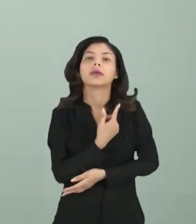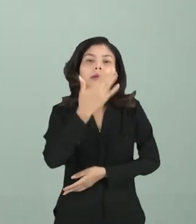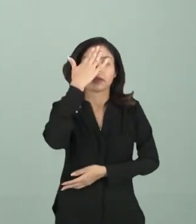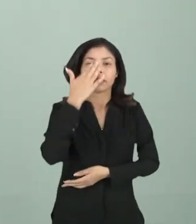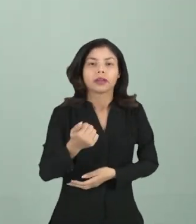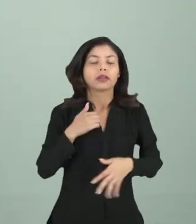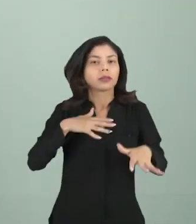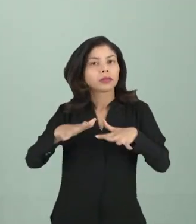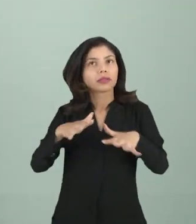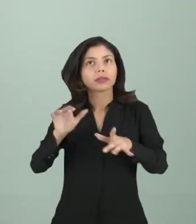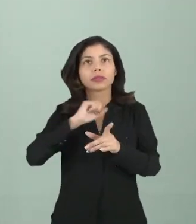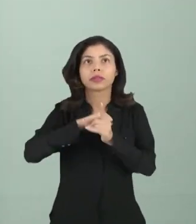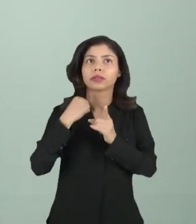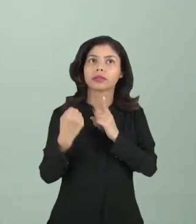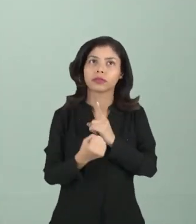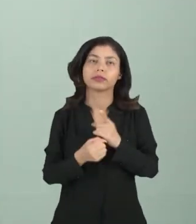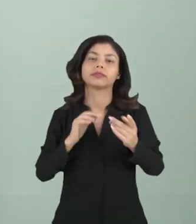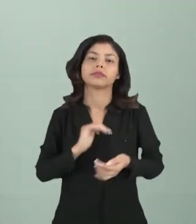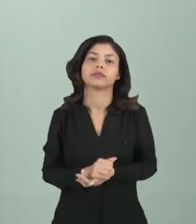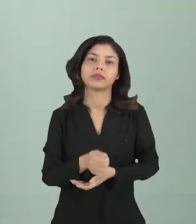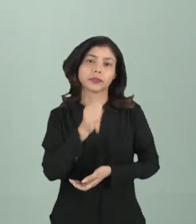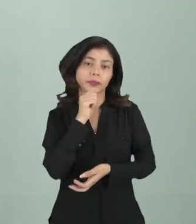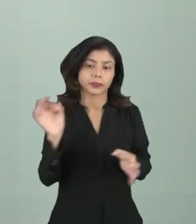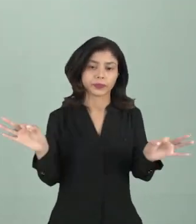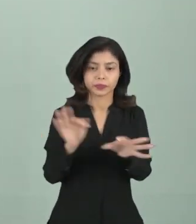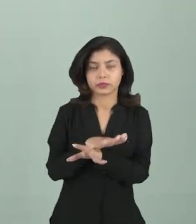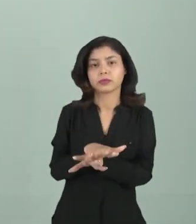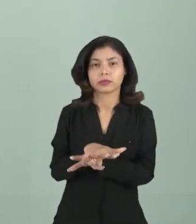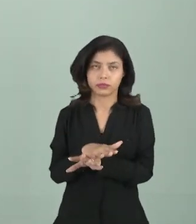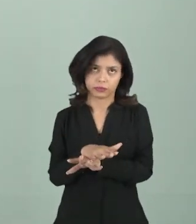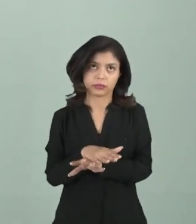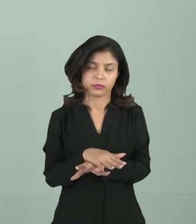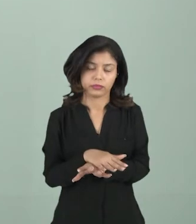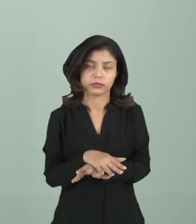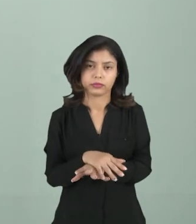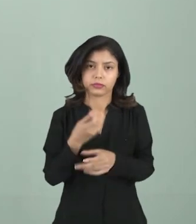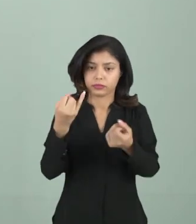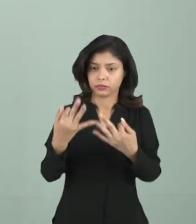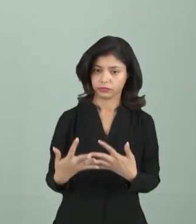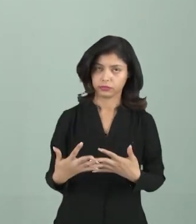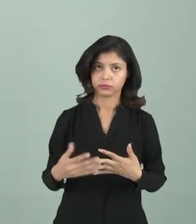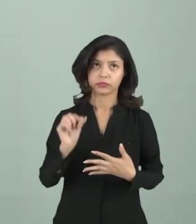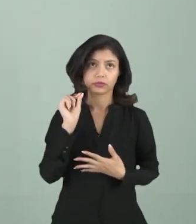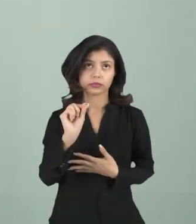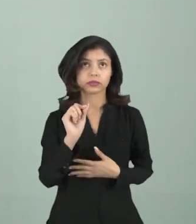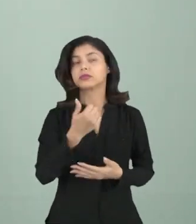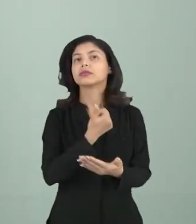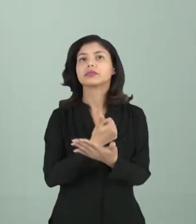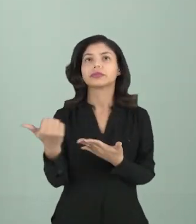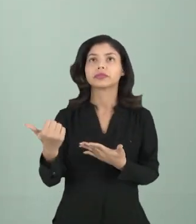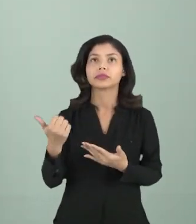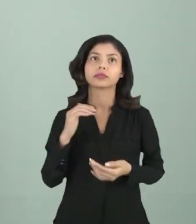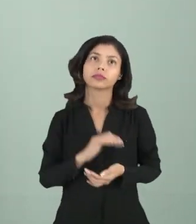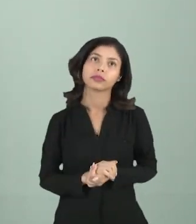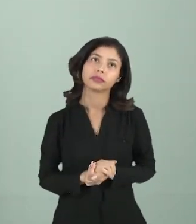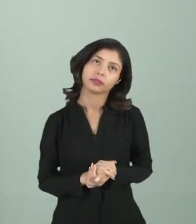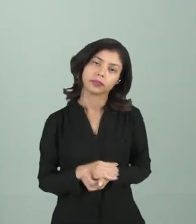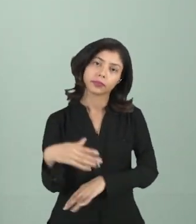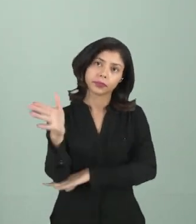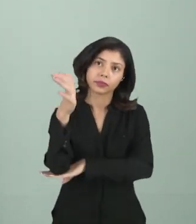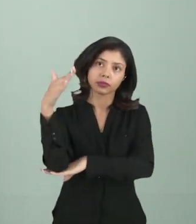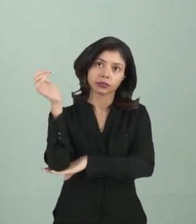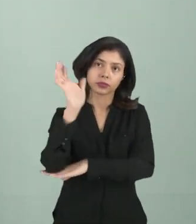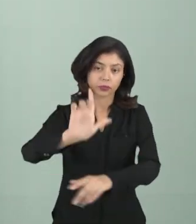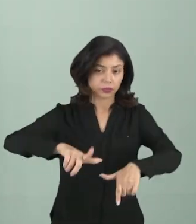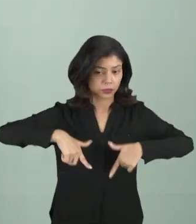que os movimentos sociais, eles acabam justamente correspondendo às ações, às bandeiras